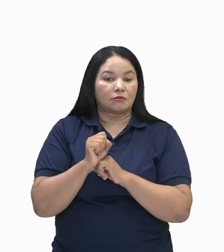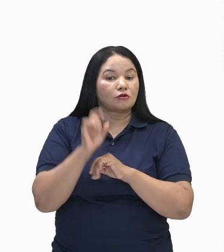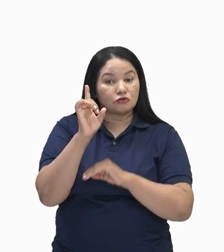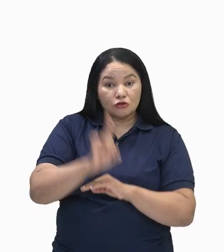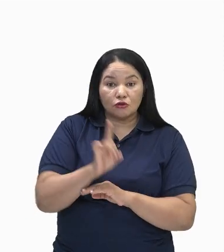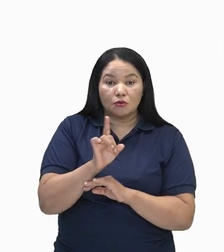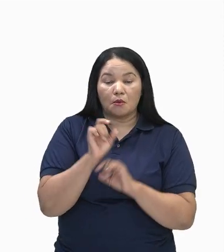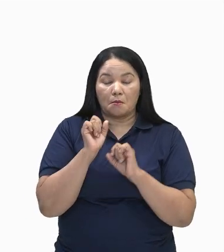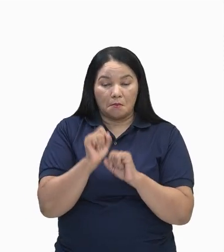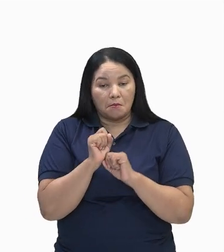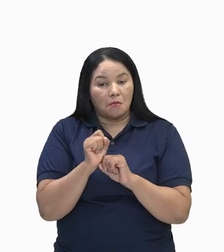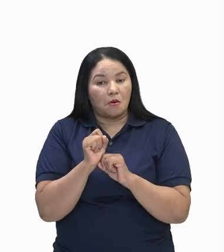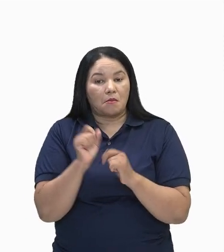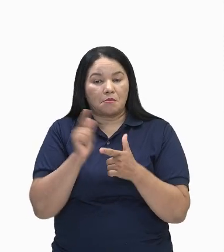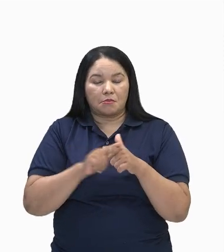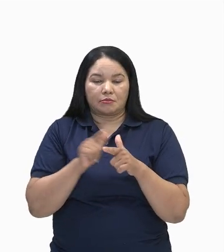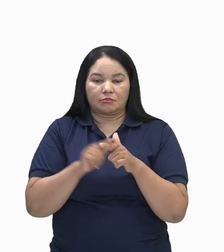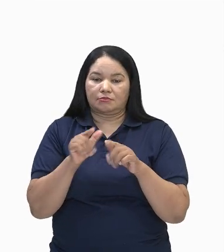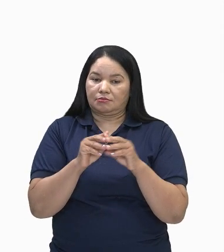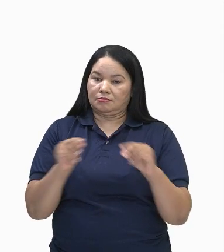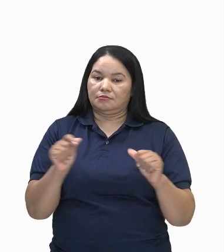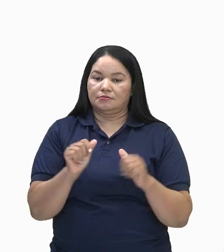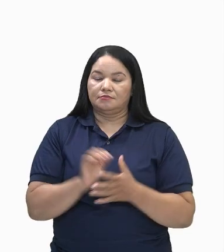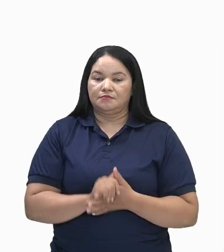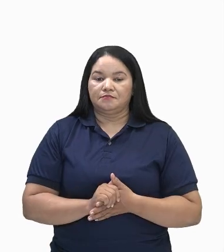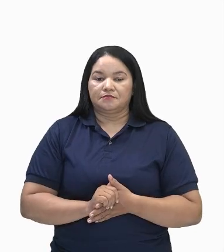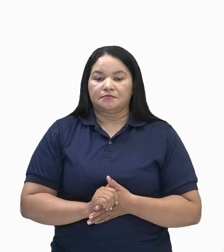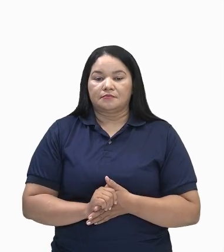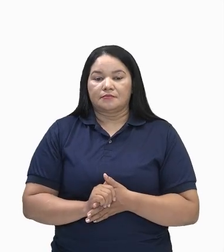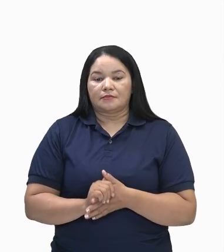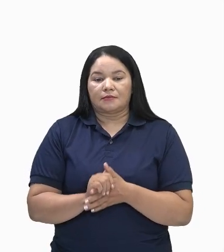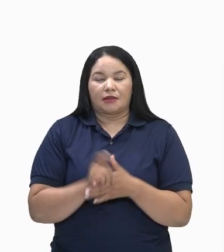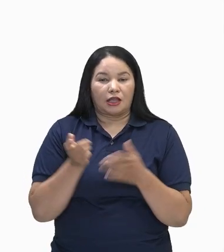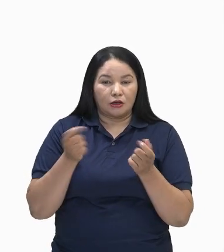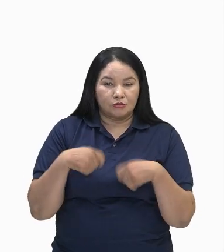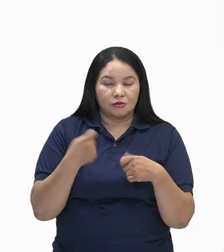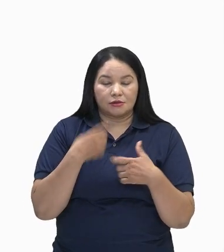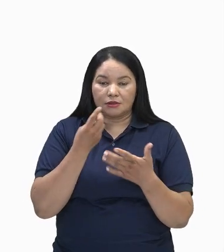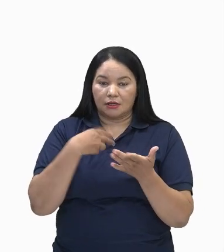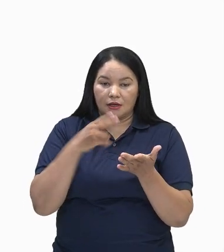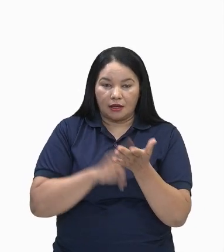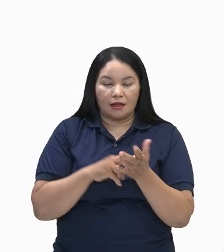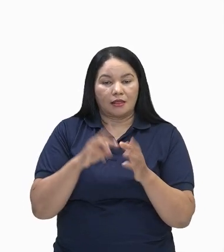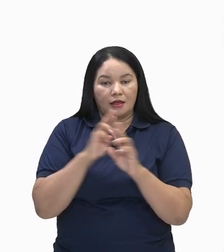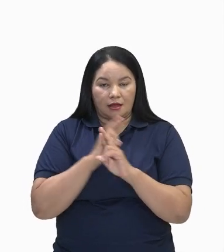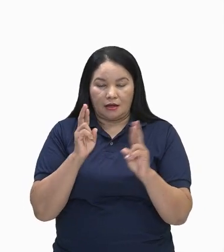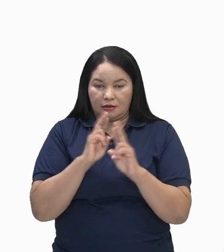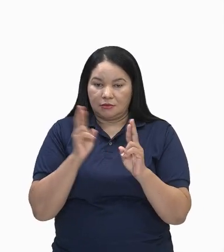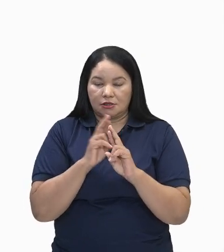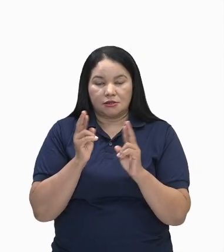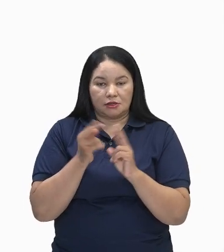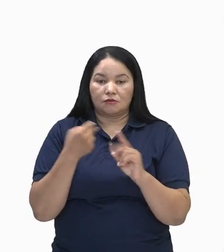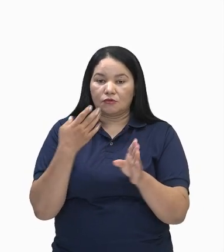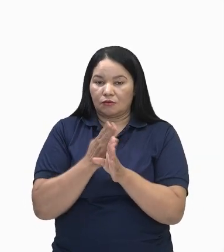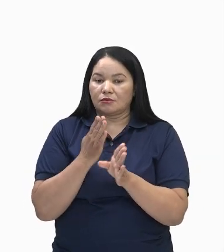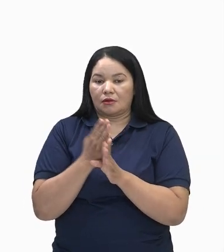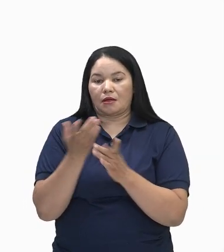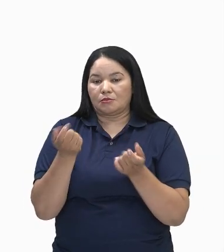resolver, né? Então, é possível encontrar carta de reclamação em